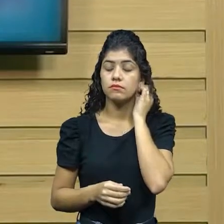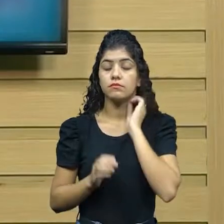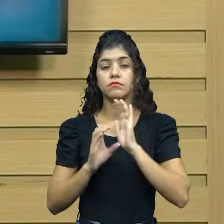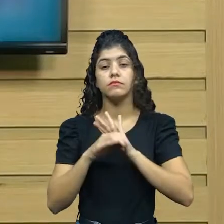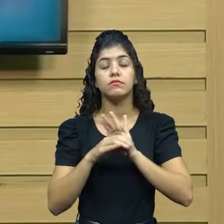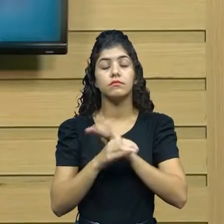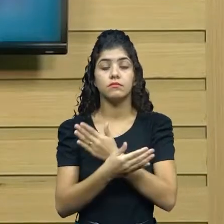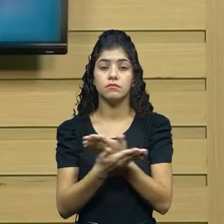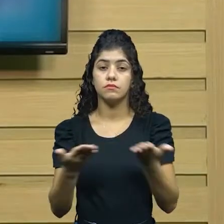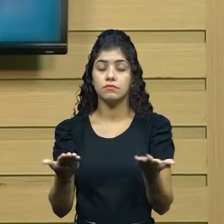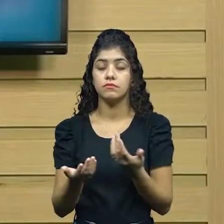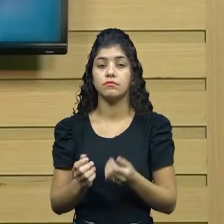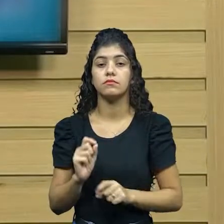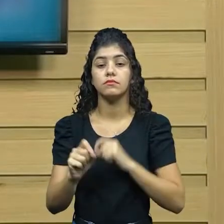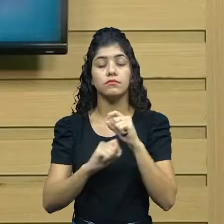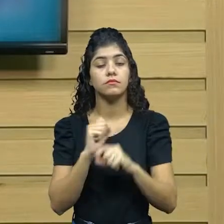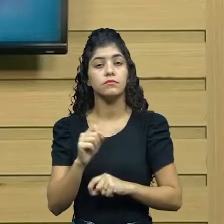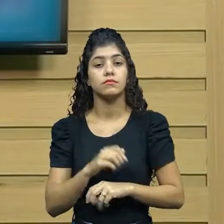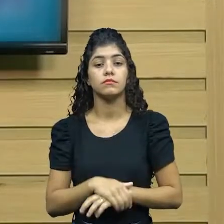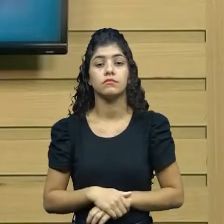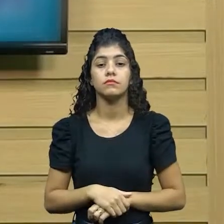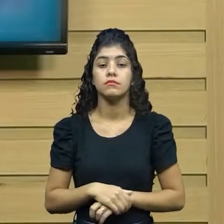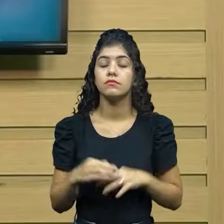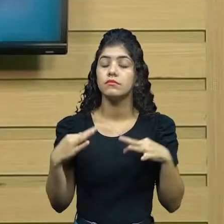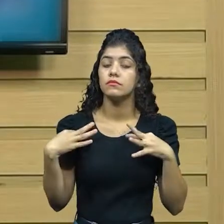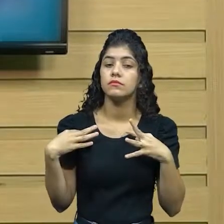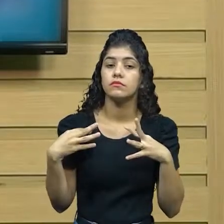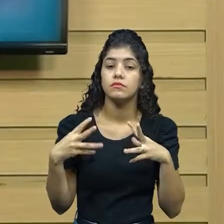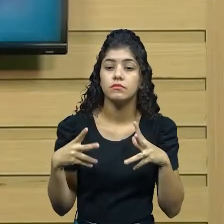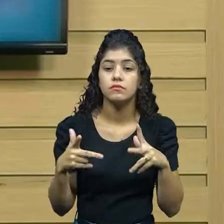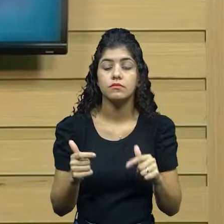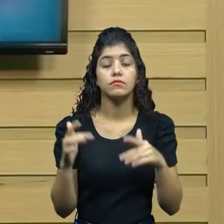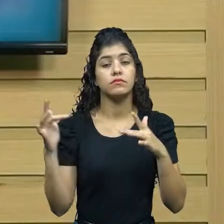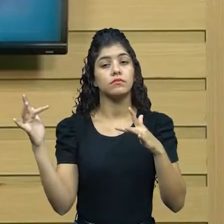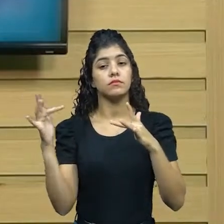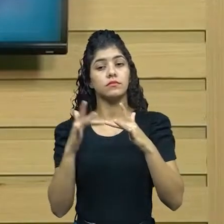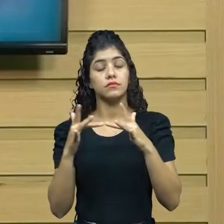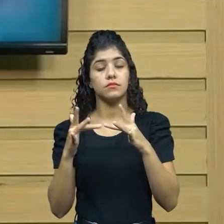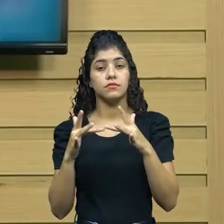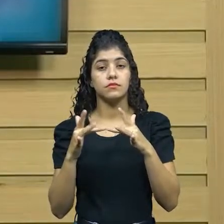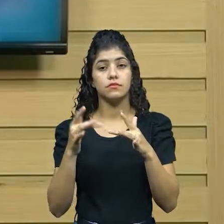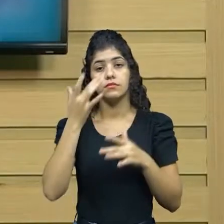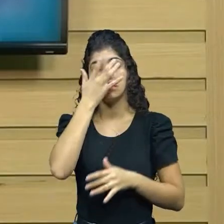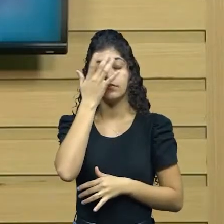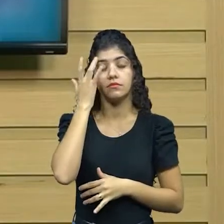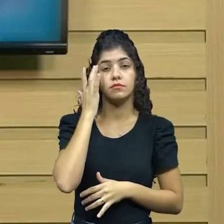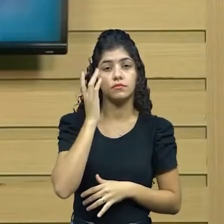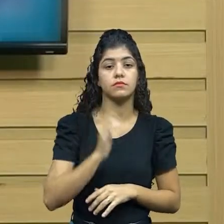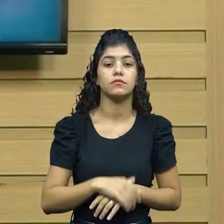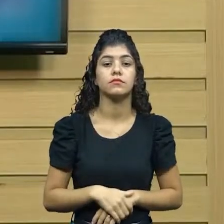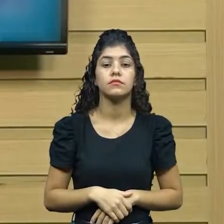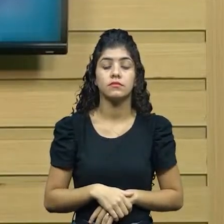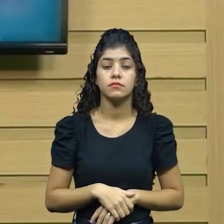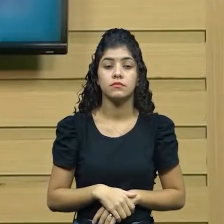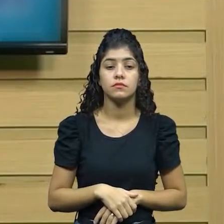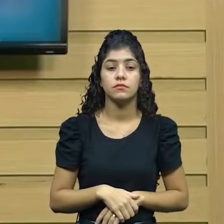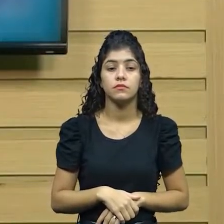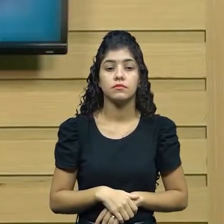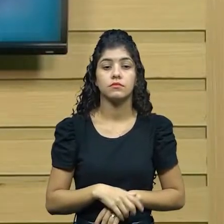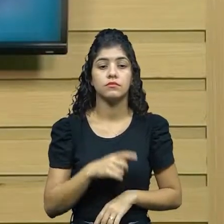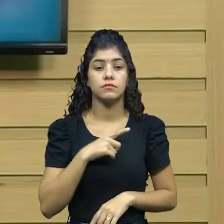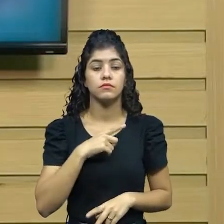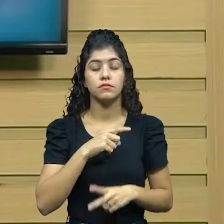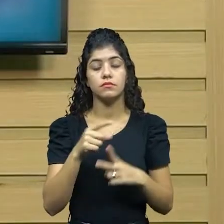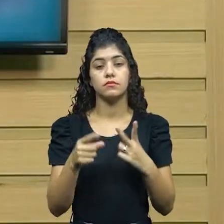marketing digital, é tudo que você se conecta com o cliente, esses dois objetivos que nós